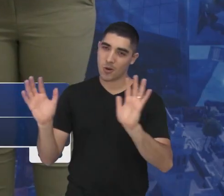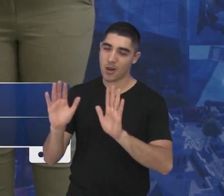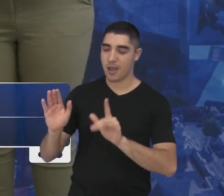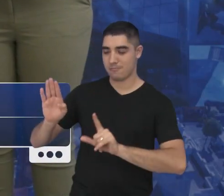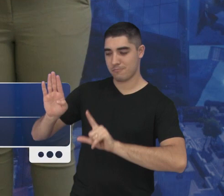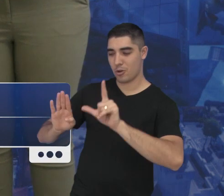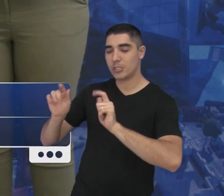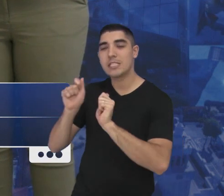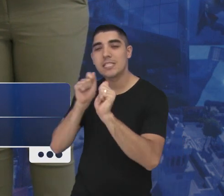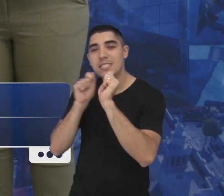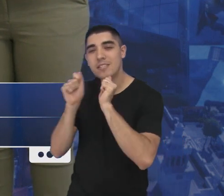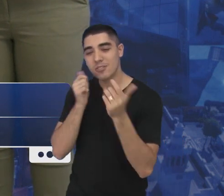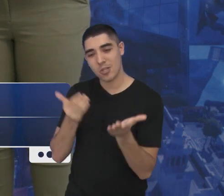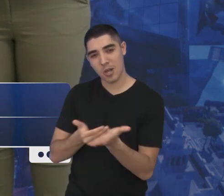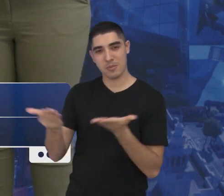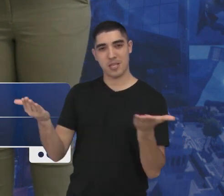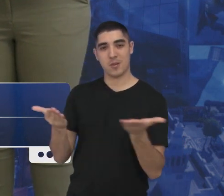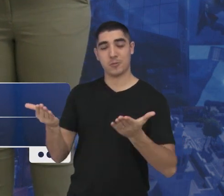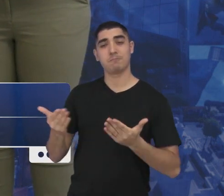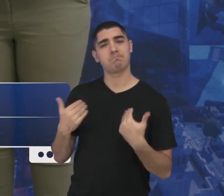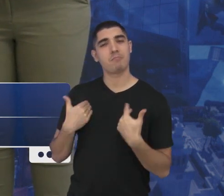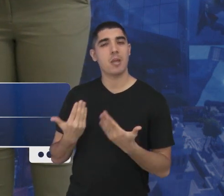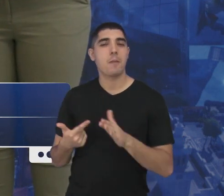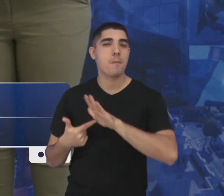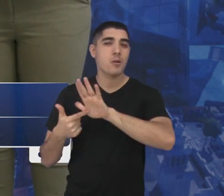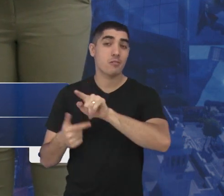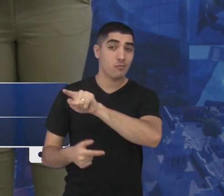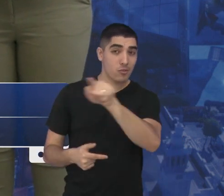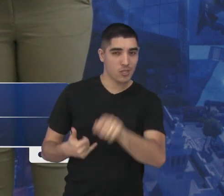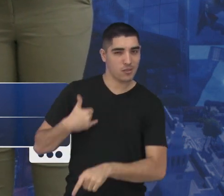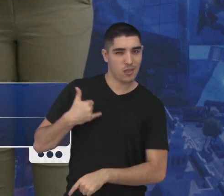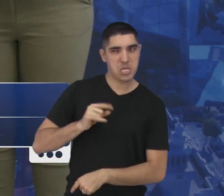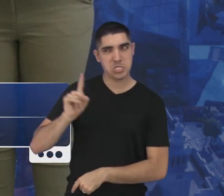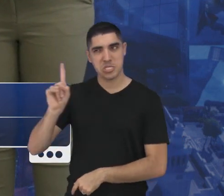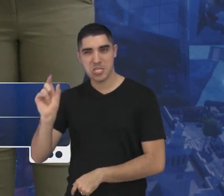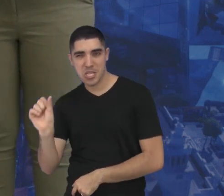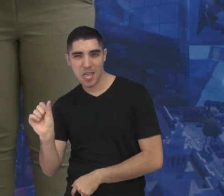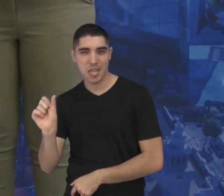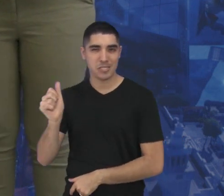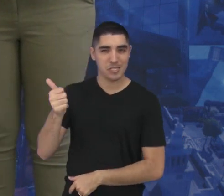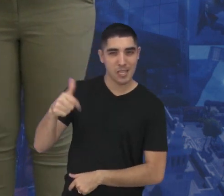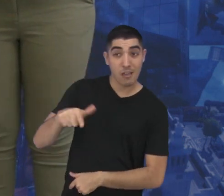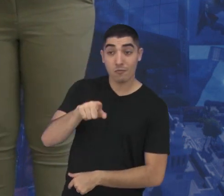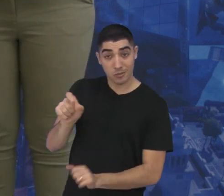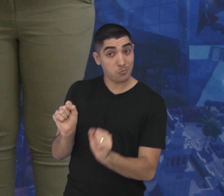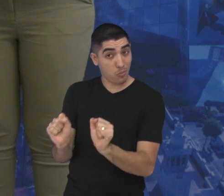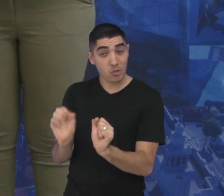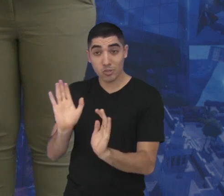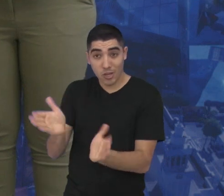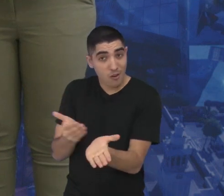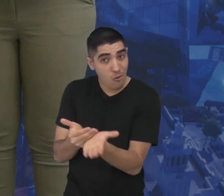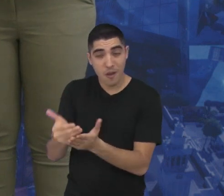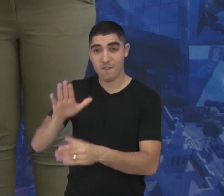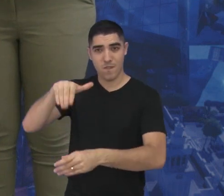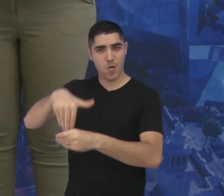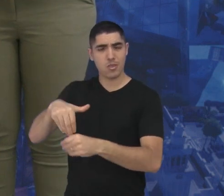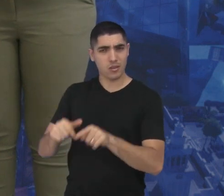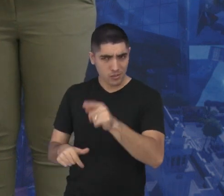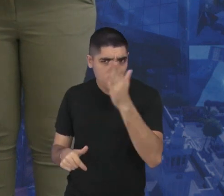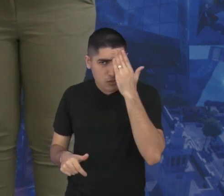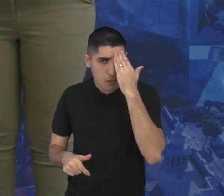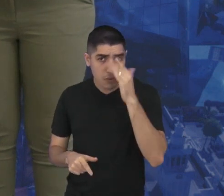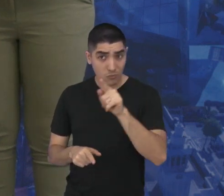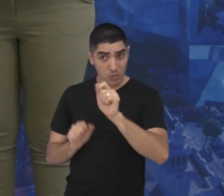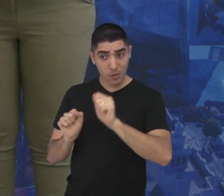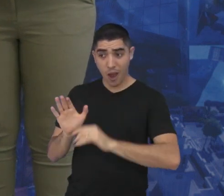Olá, Boletim Entrevista no ar e hoje eu quero conversar com você que tem ali os seus 16 anos e já pode votar. Você sabia que você pode